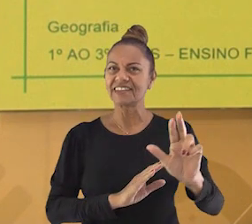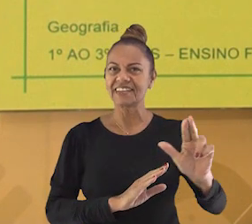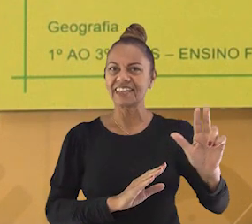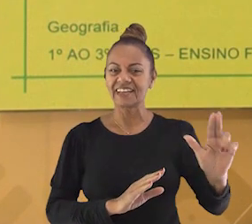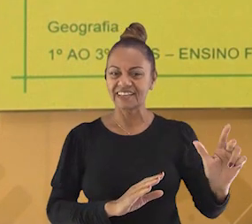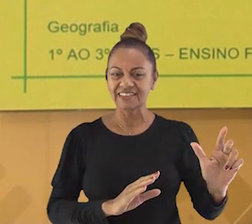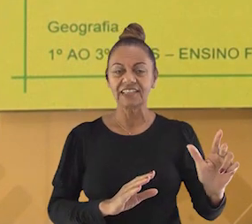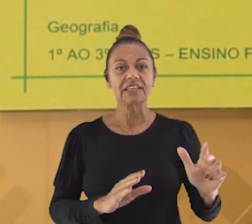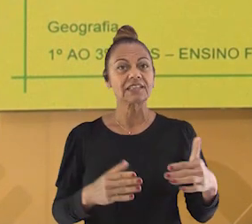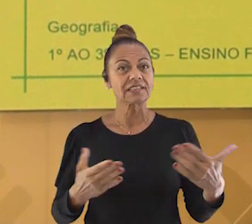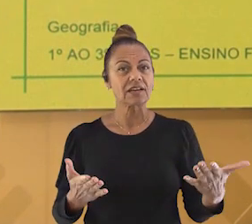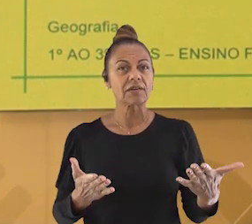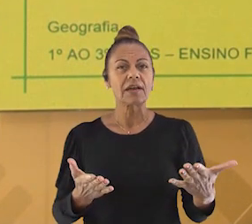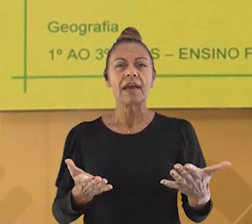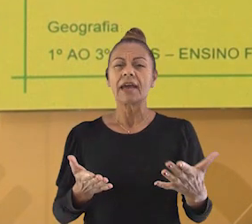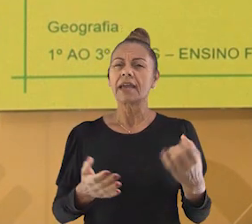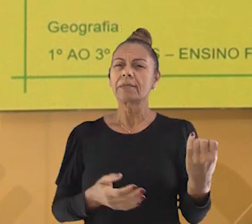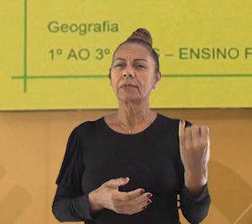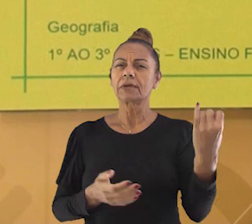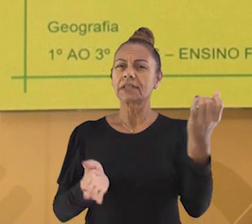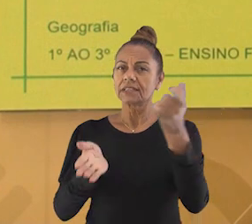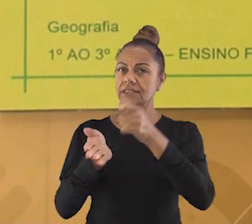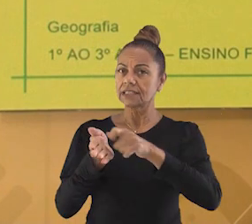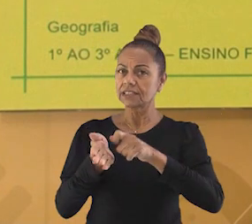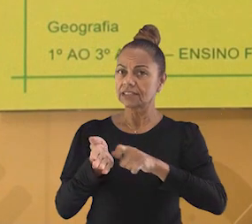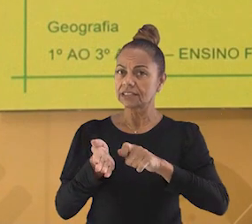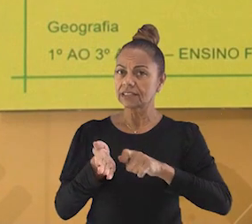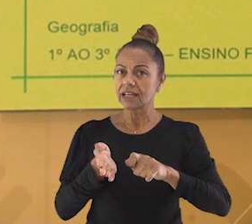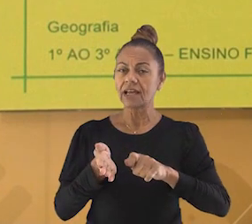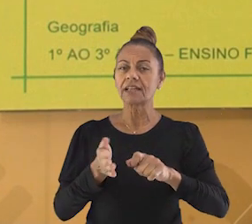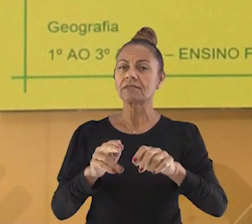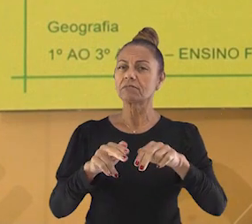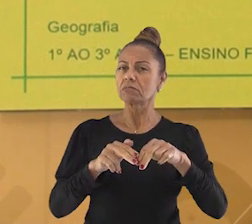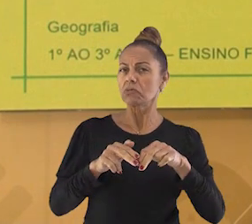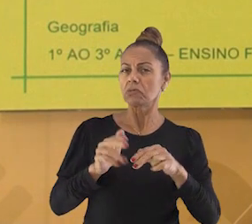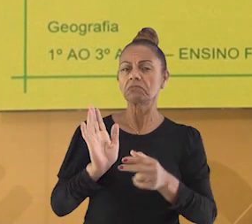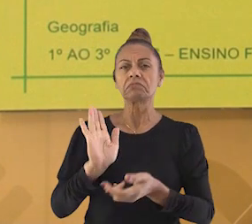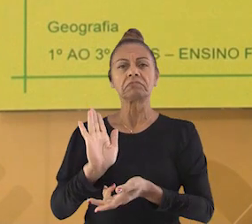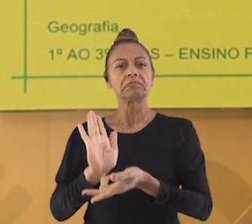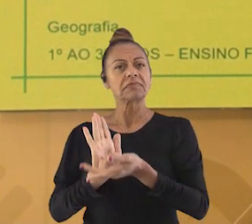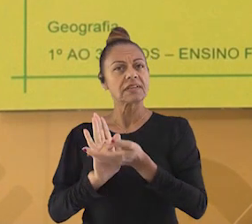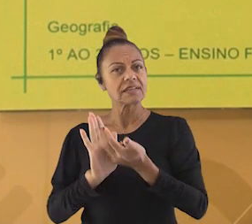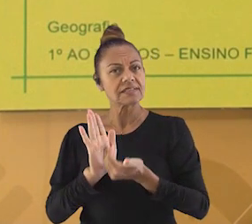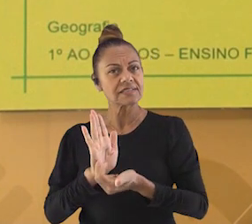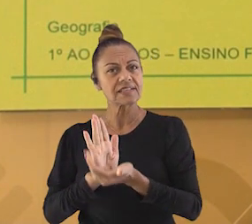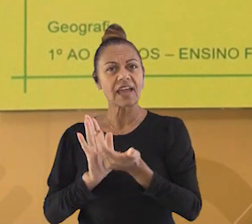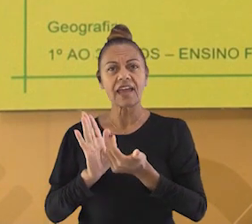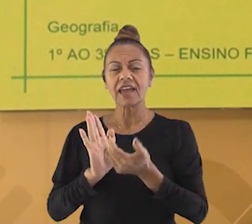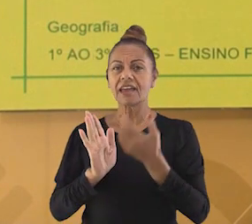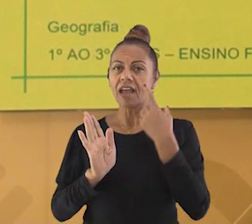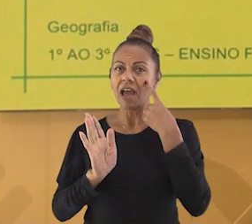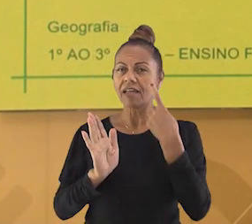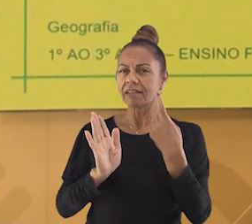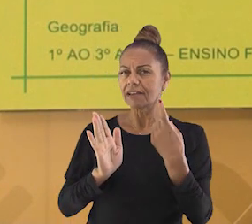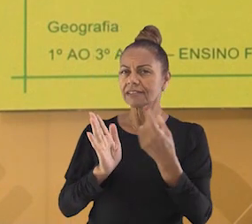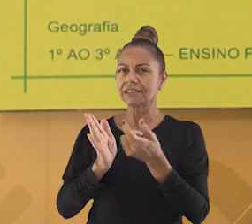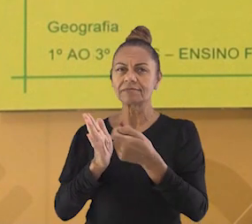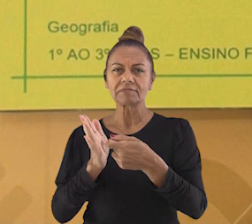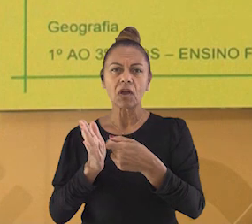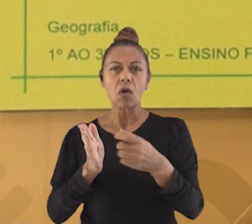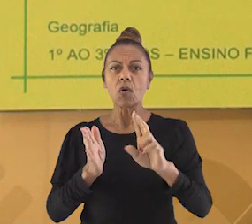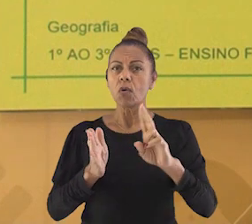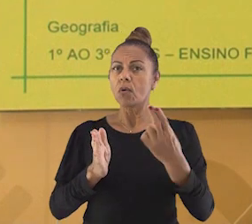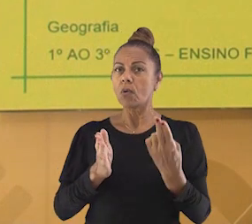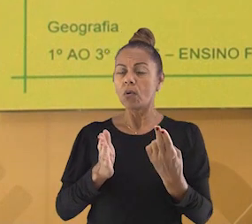vocês registrem o que aprenderem. Pode ser através de um desenho sobre as coisas que vocês acharem mais interessantes ou escrevendo as